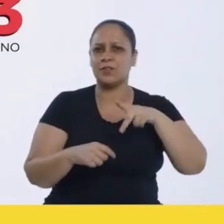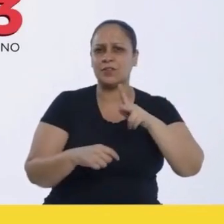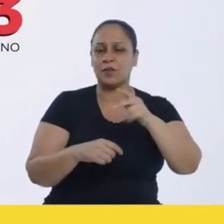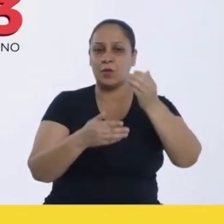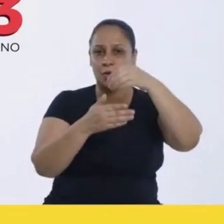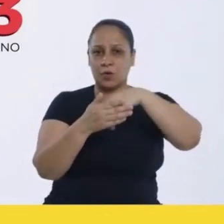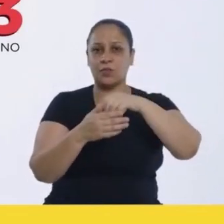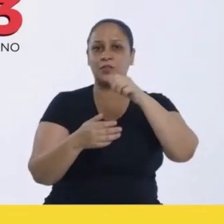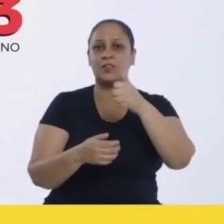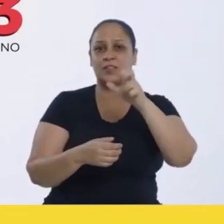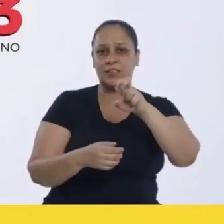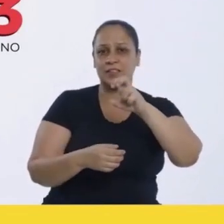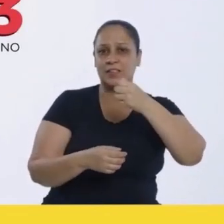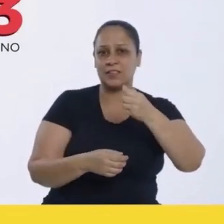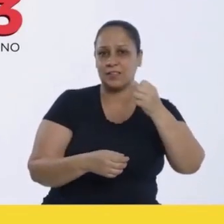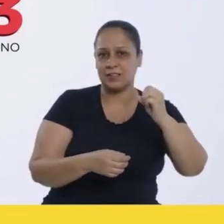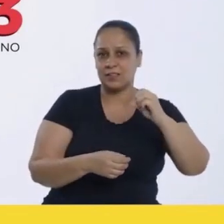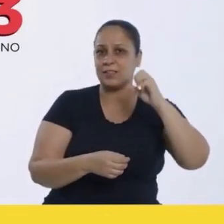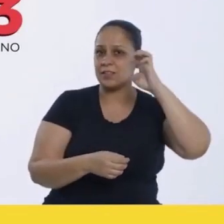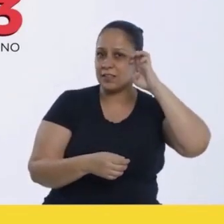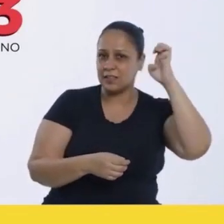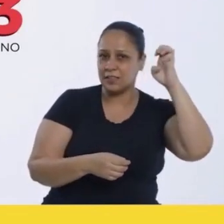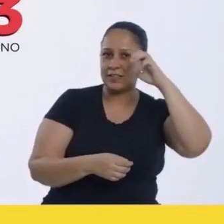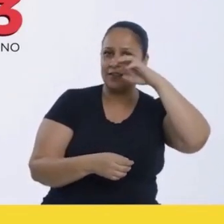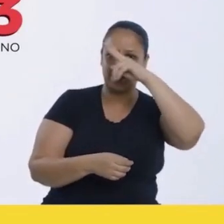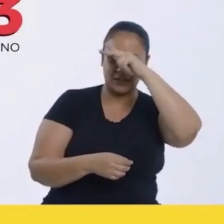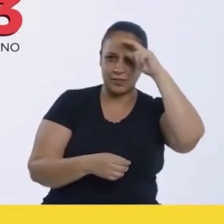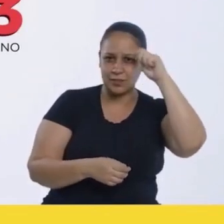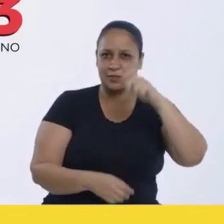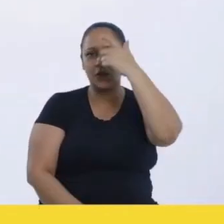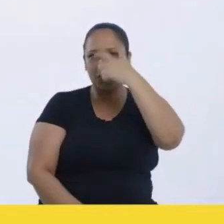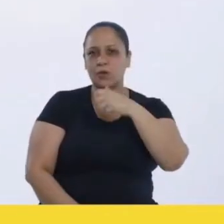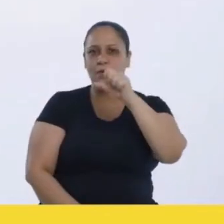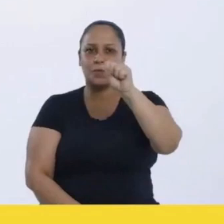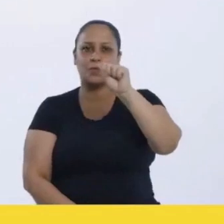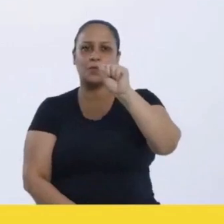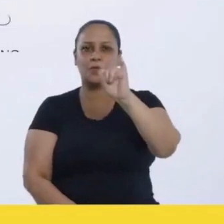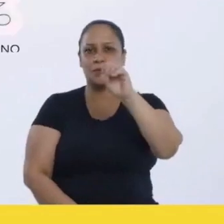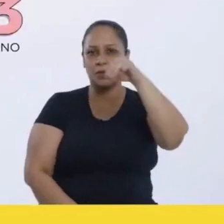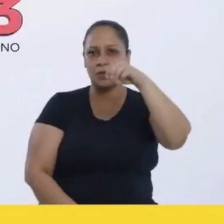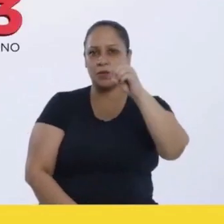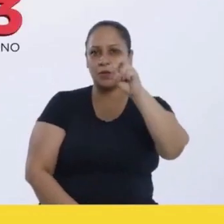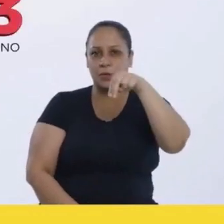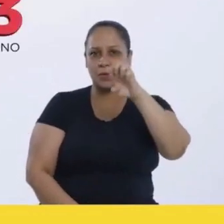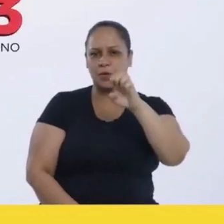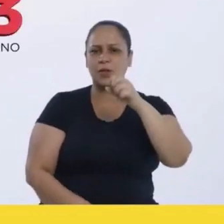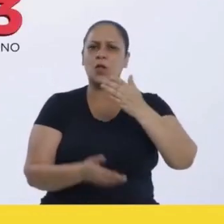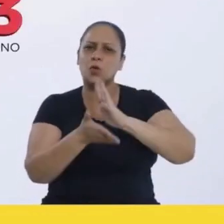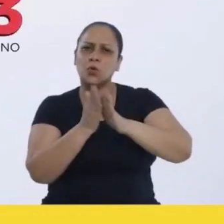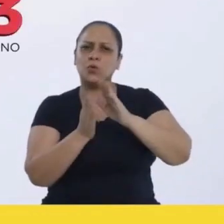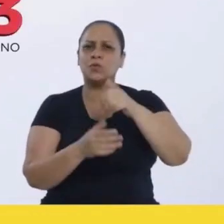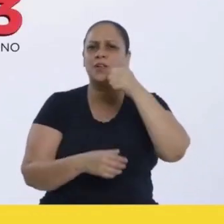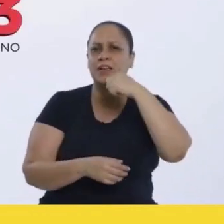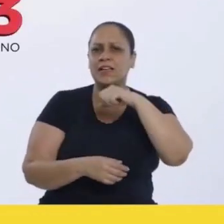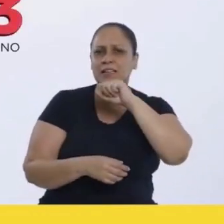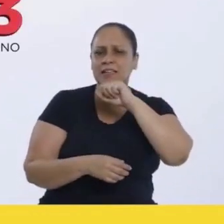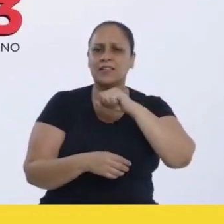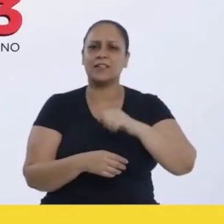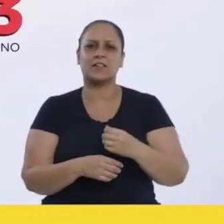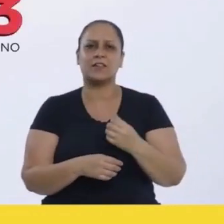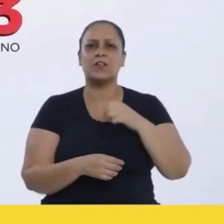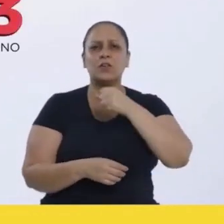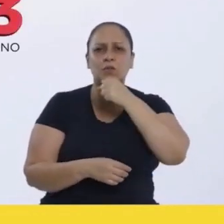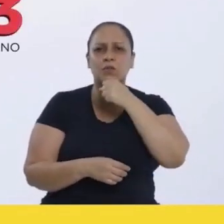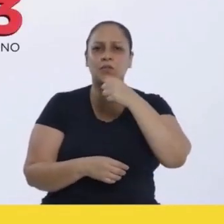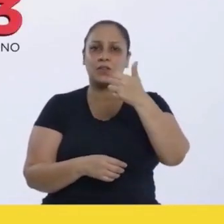você vote 15600 com Eliana prefeita e del lojas vice sou Simone bronze luto pelas mulheres crianças com autismo